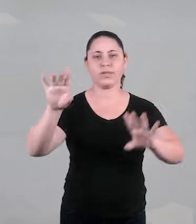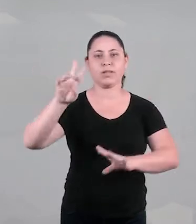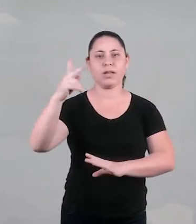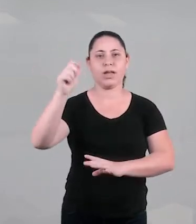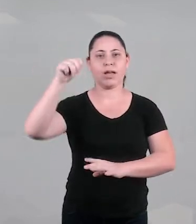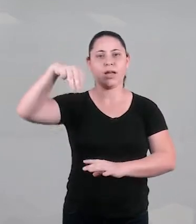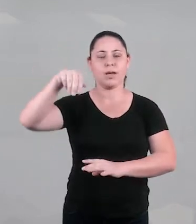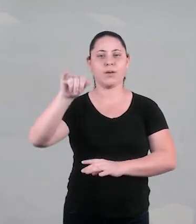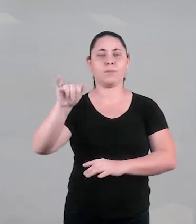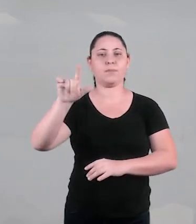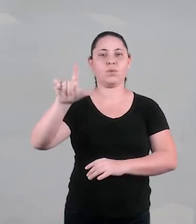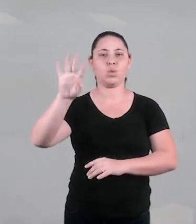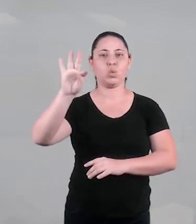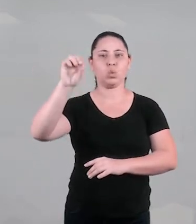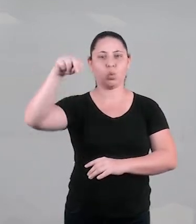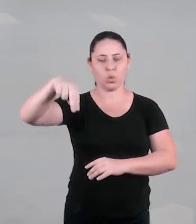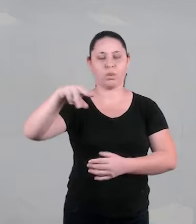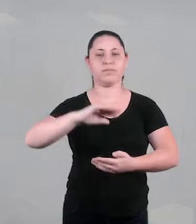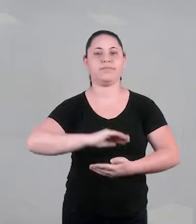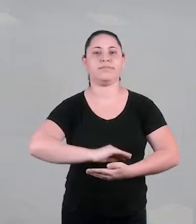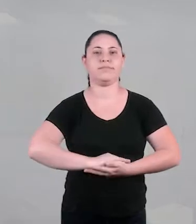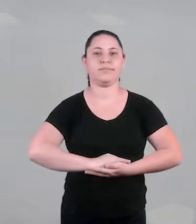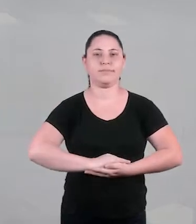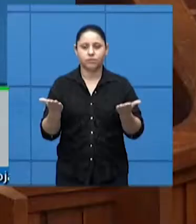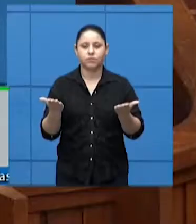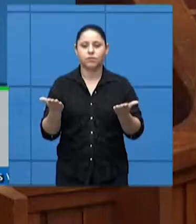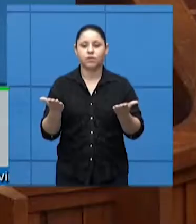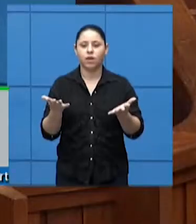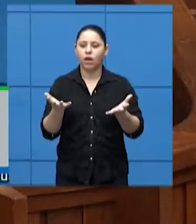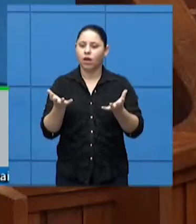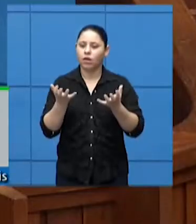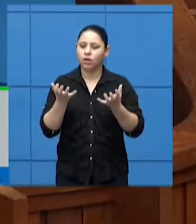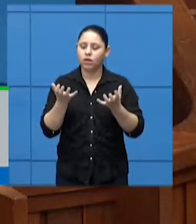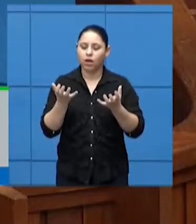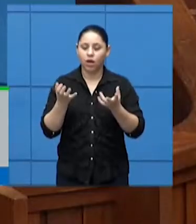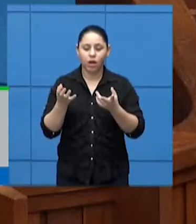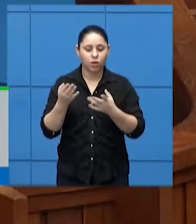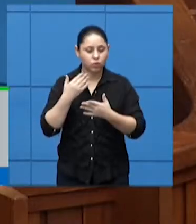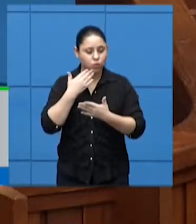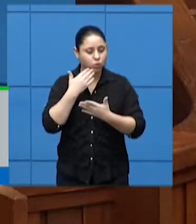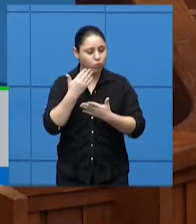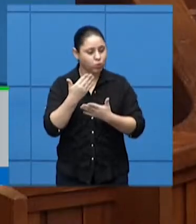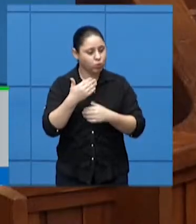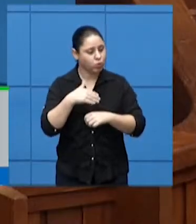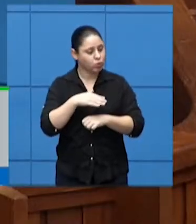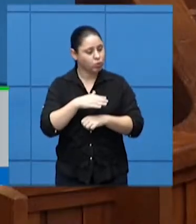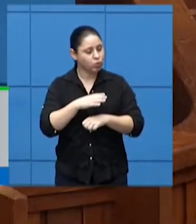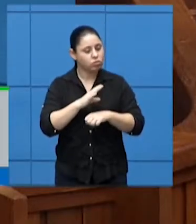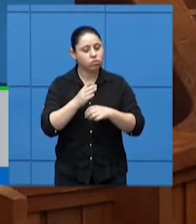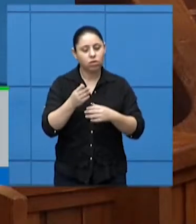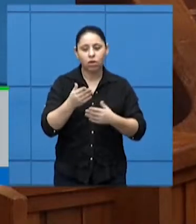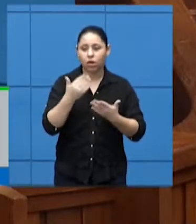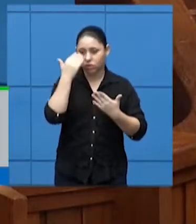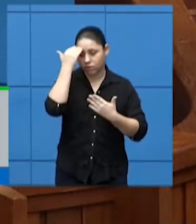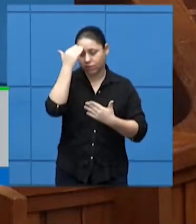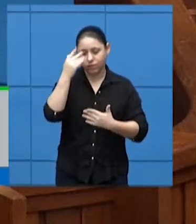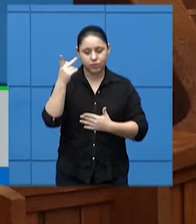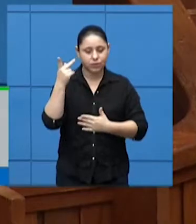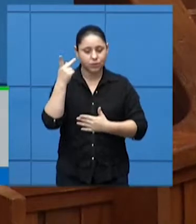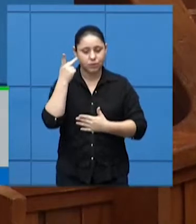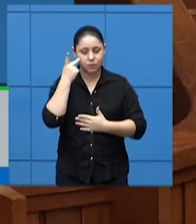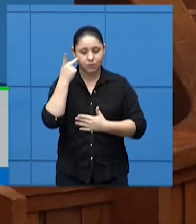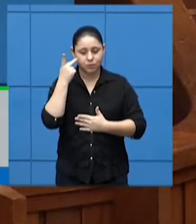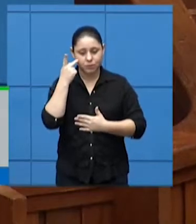Entidades de Educação Especial, Hamilton Garay. Quero cumprimentar a mesa, agradecer ao deputado Pedro Kemp